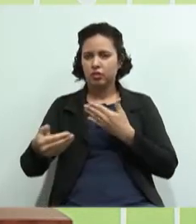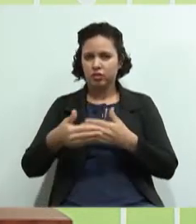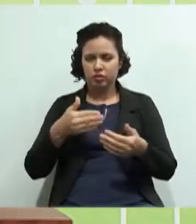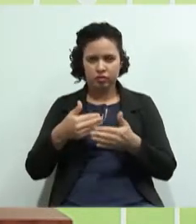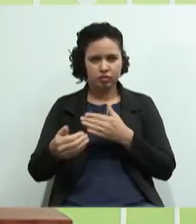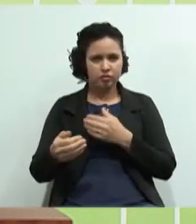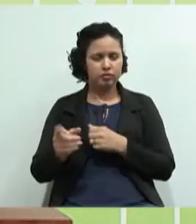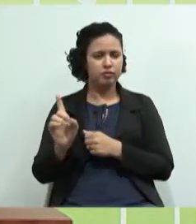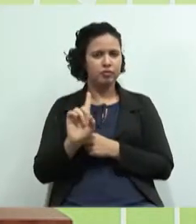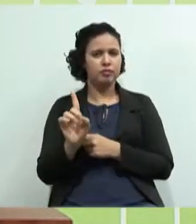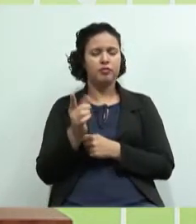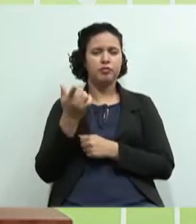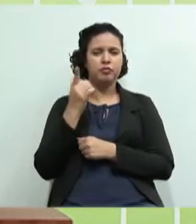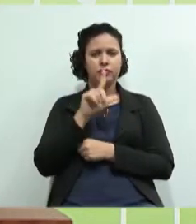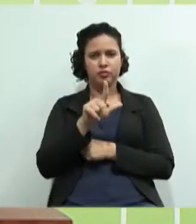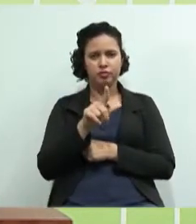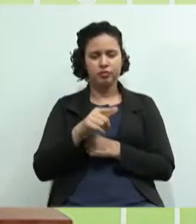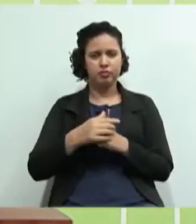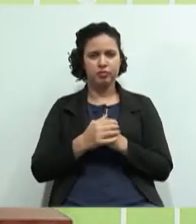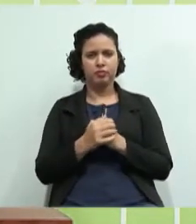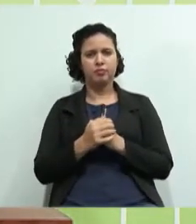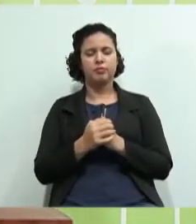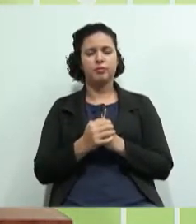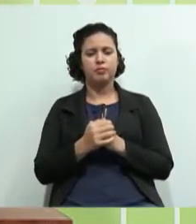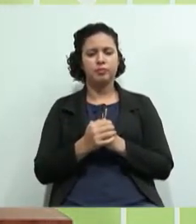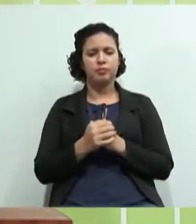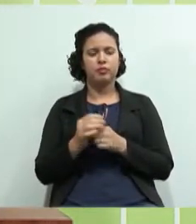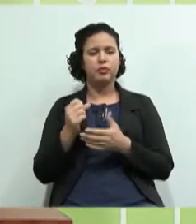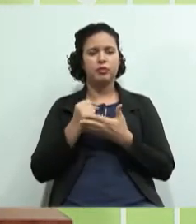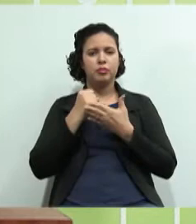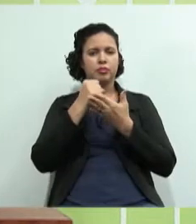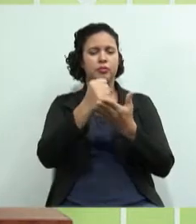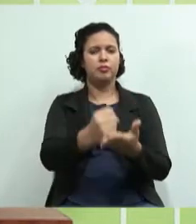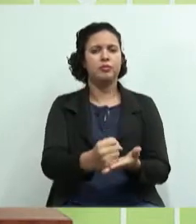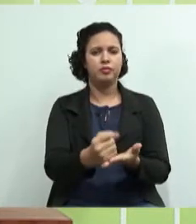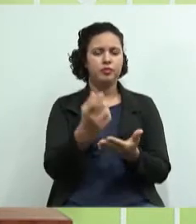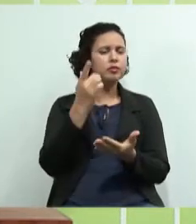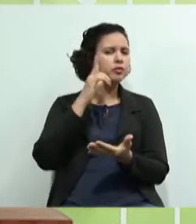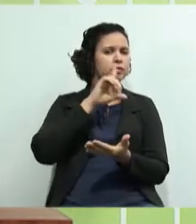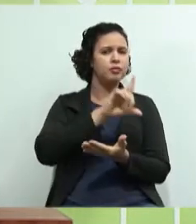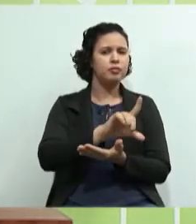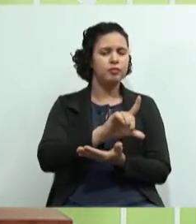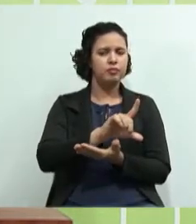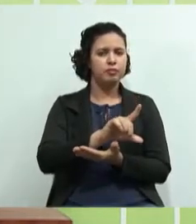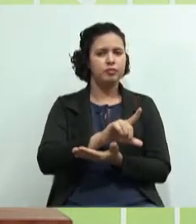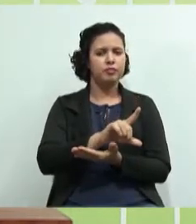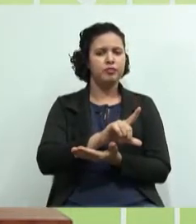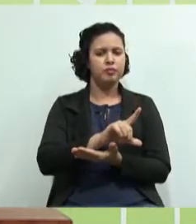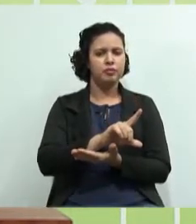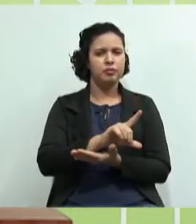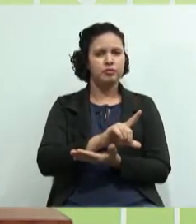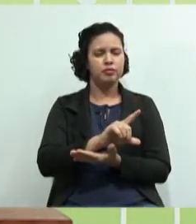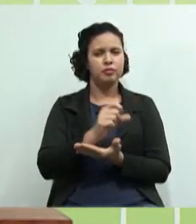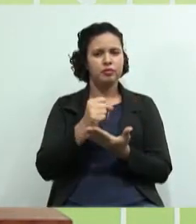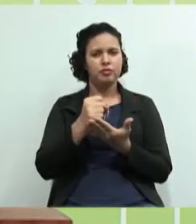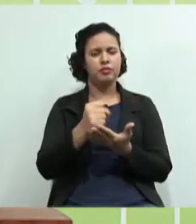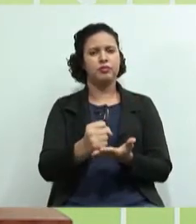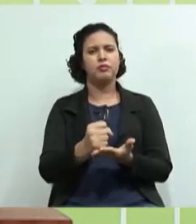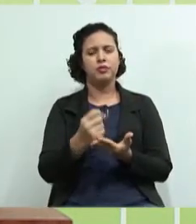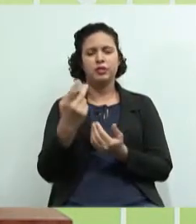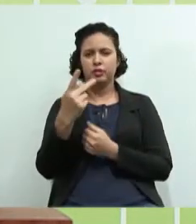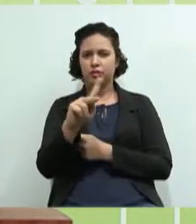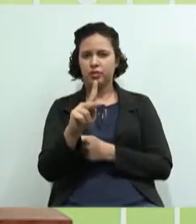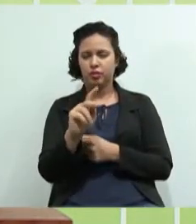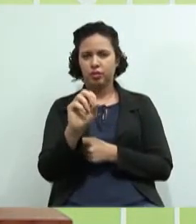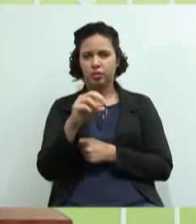mas que foram alcançados. Tá? A partir do momento que eles foram alcançados, você está atendendo a satisfação sua ou